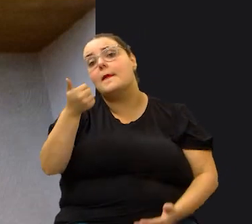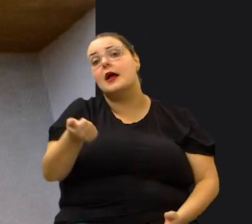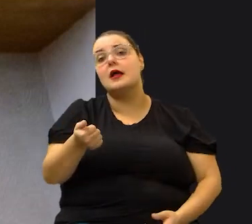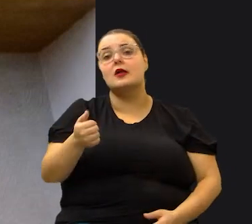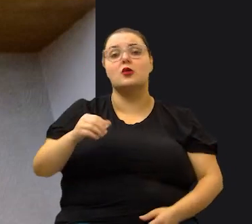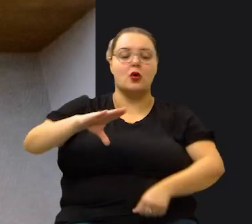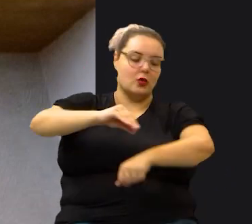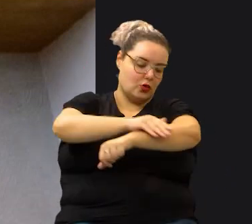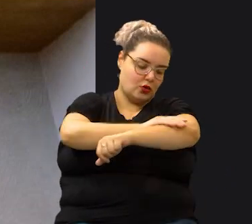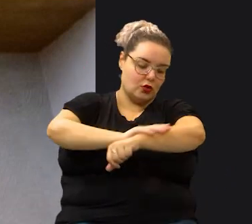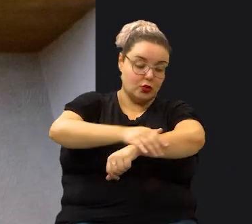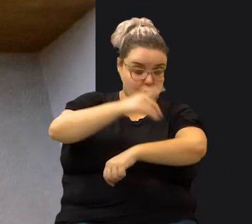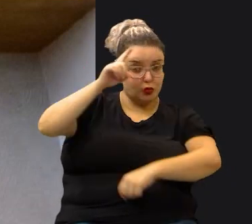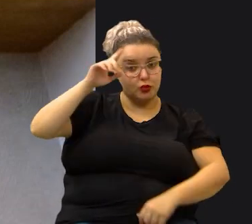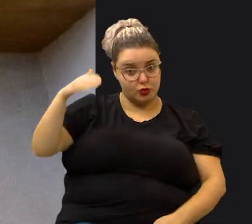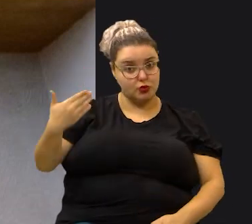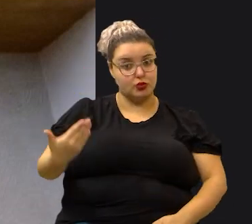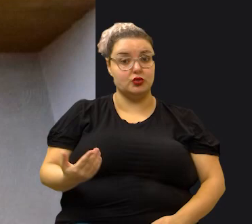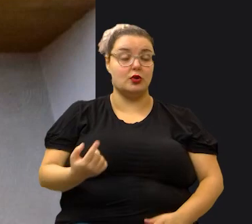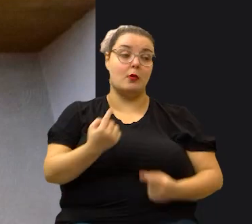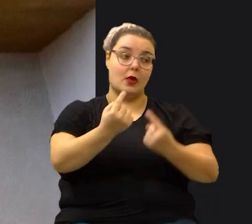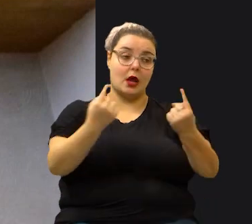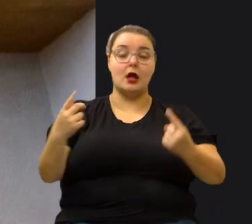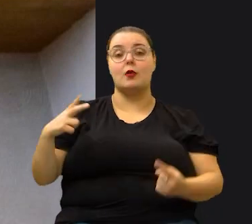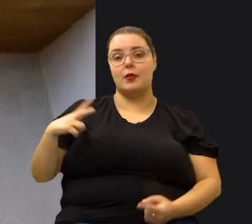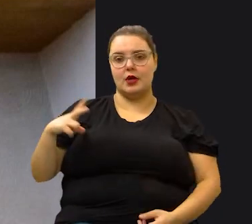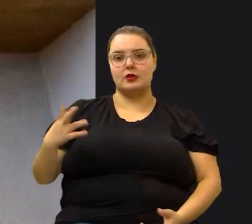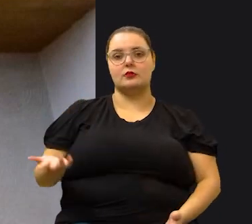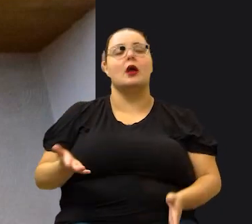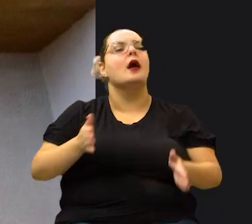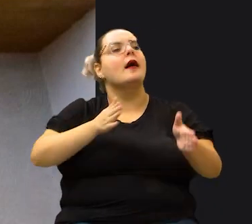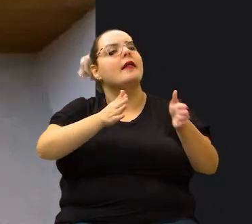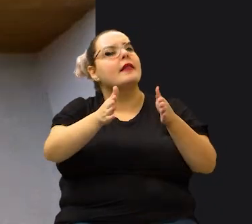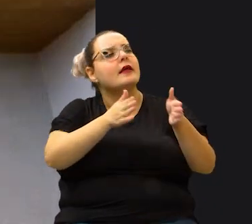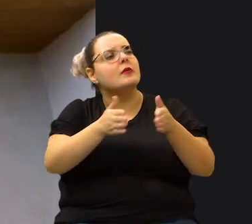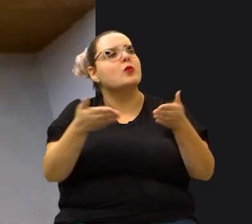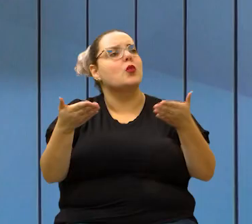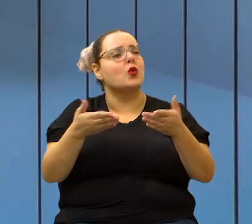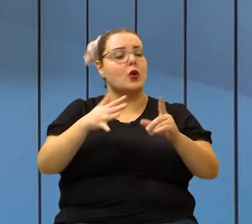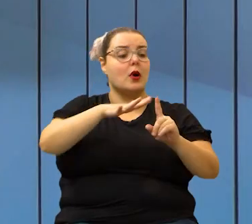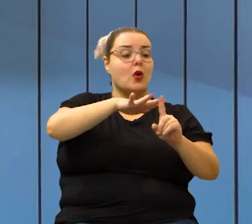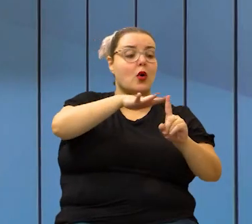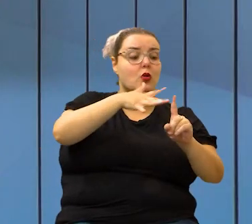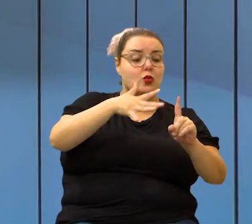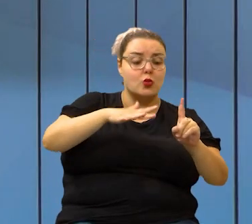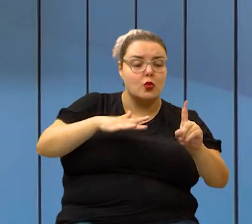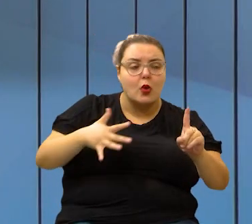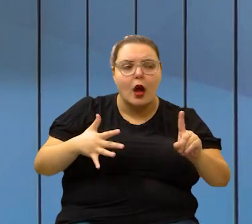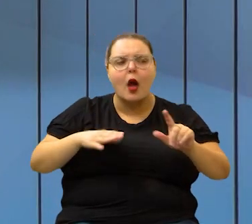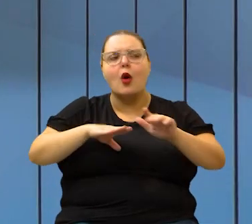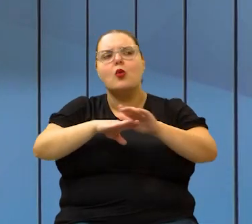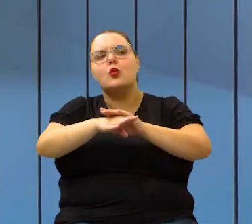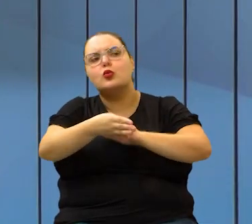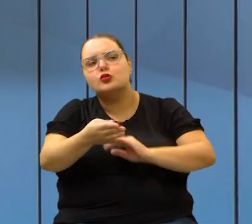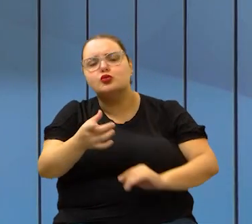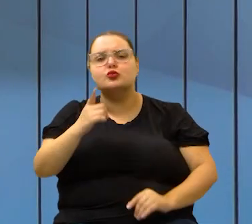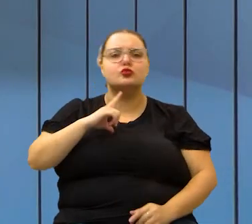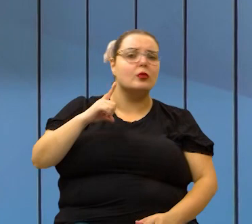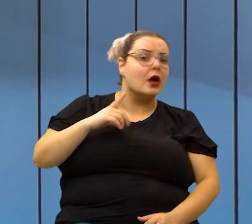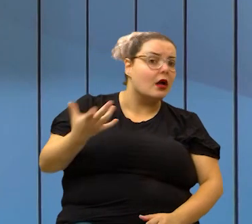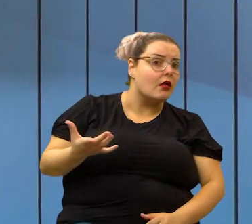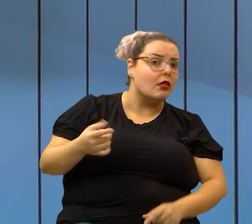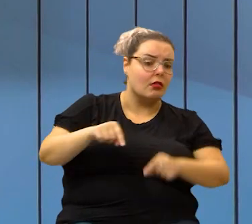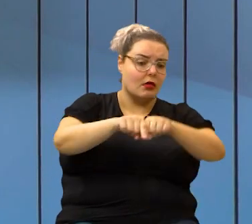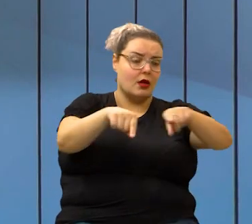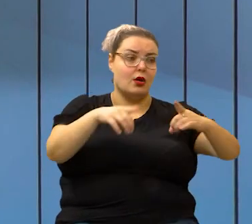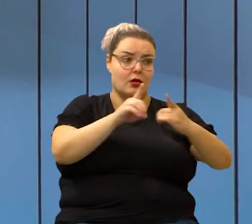para a gente estar usando no nosso dia a dia, de acordo com a nossa necessidade. Nesse período agora do outono, costuma